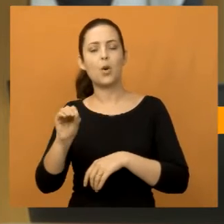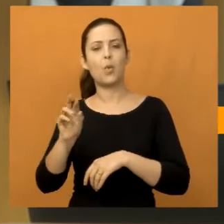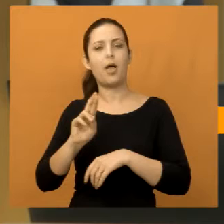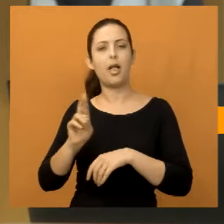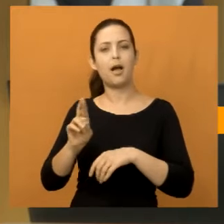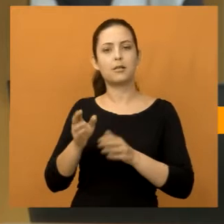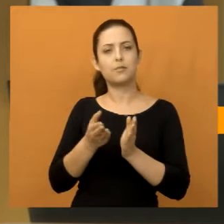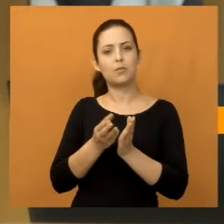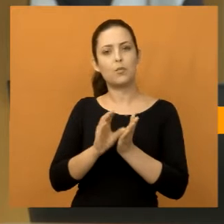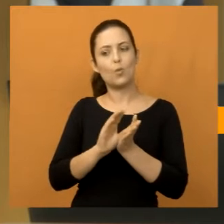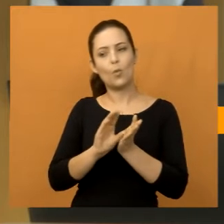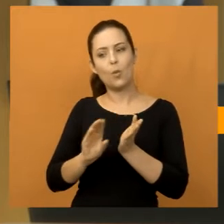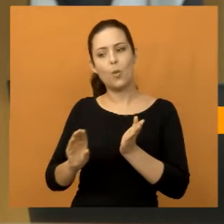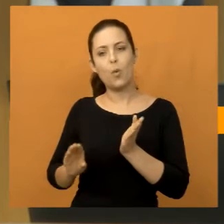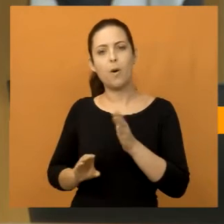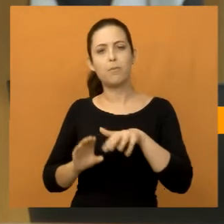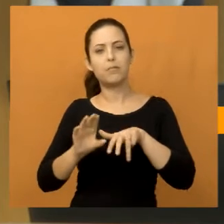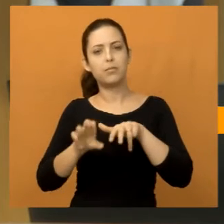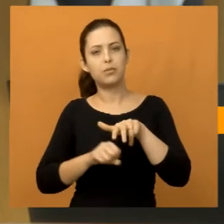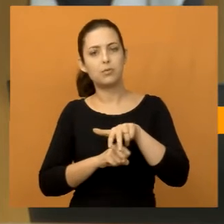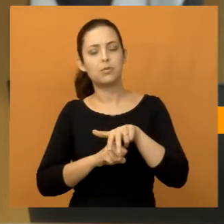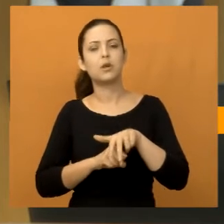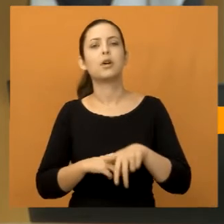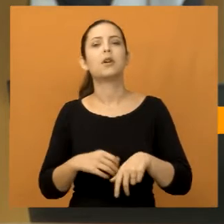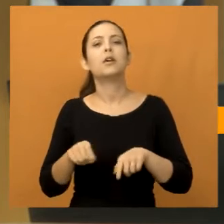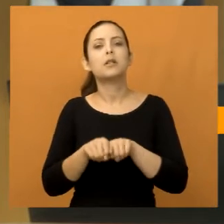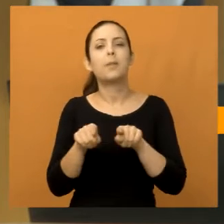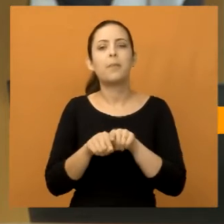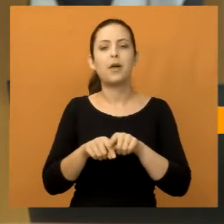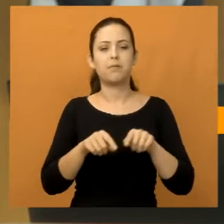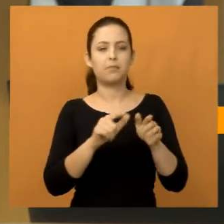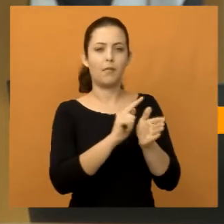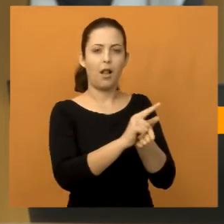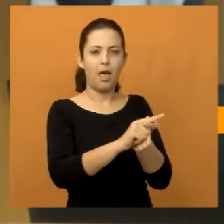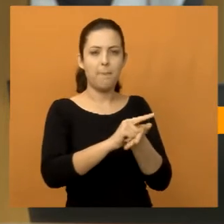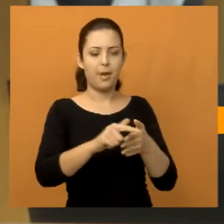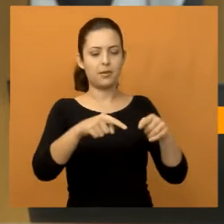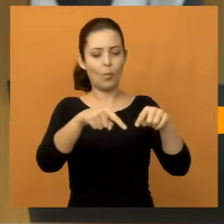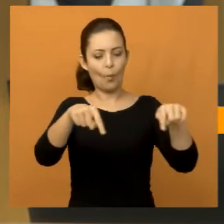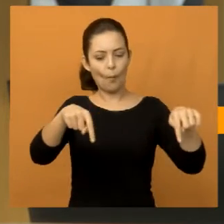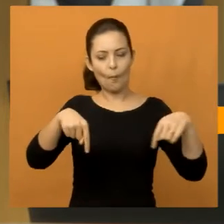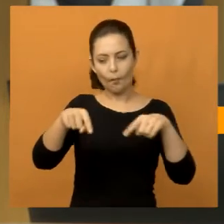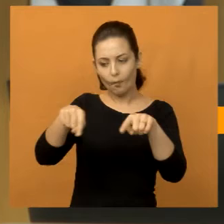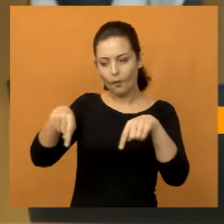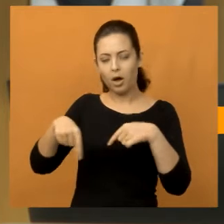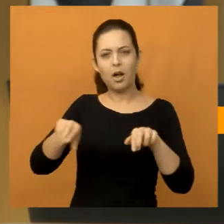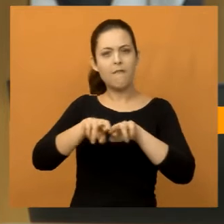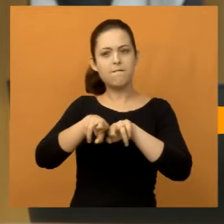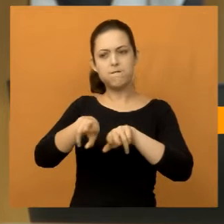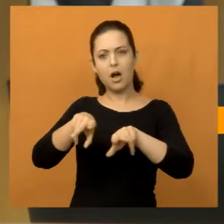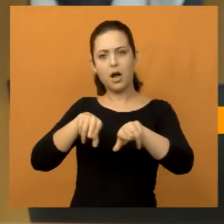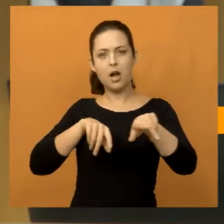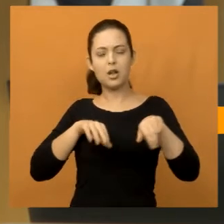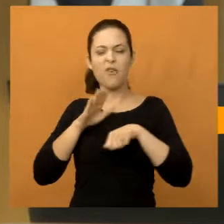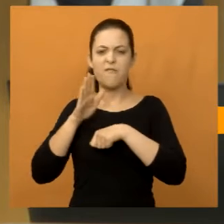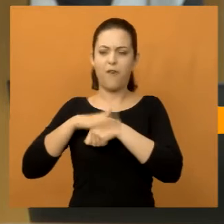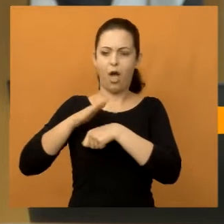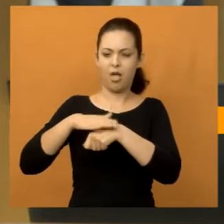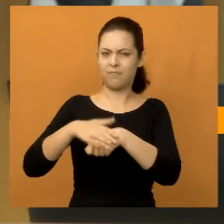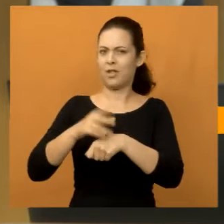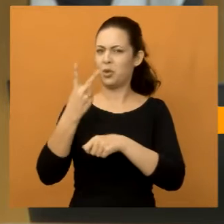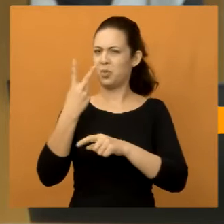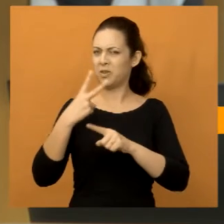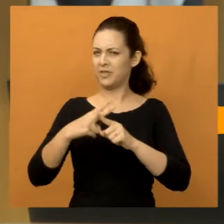E também que envolveu muito os terrenos, né, limpeza de terrenos, onde muitos deles foram feitos aí